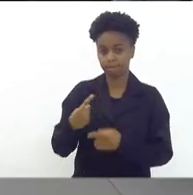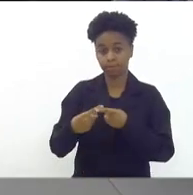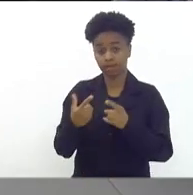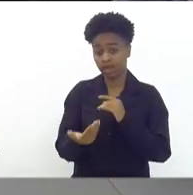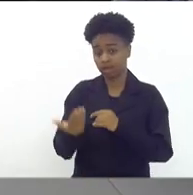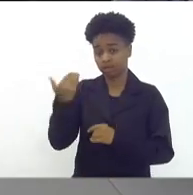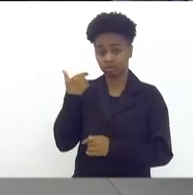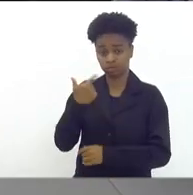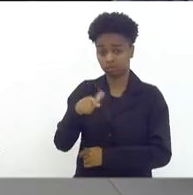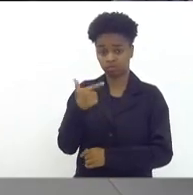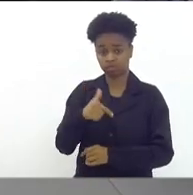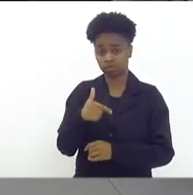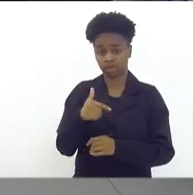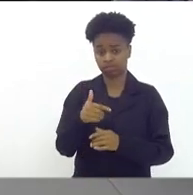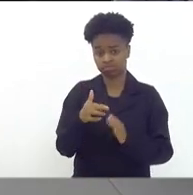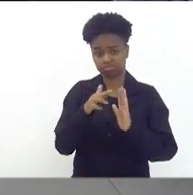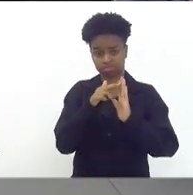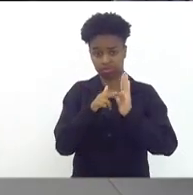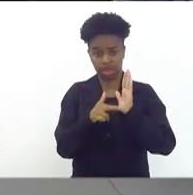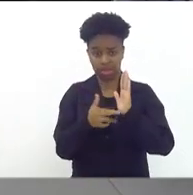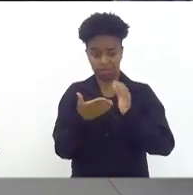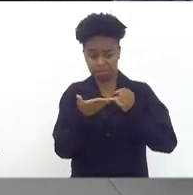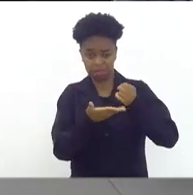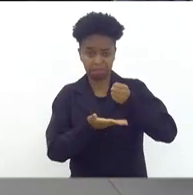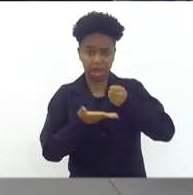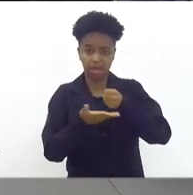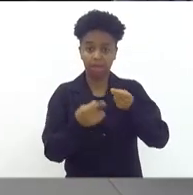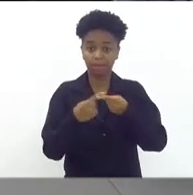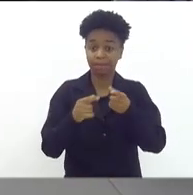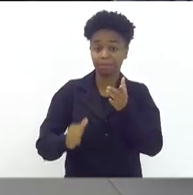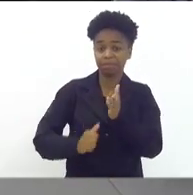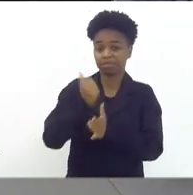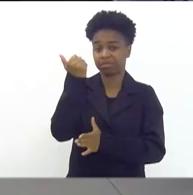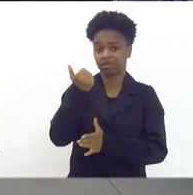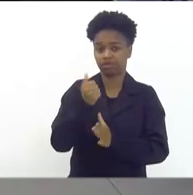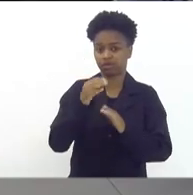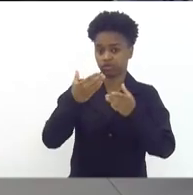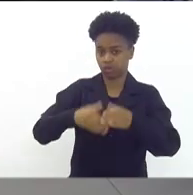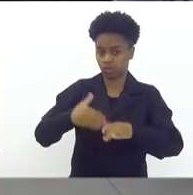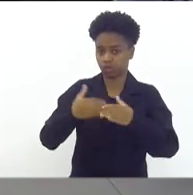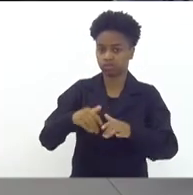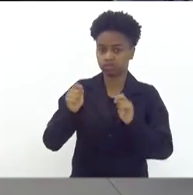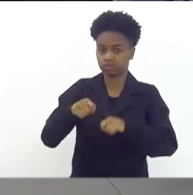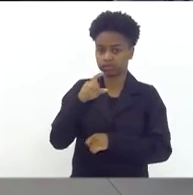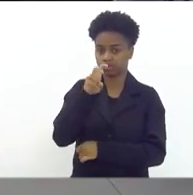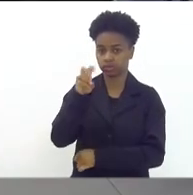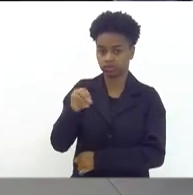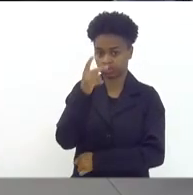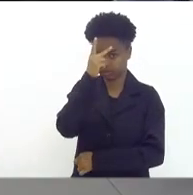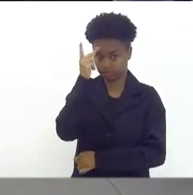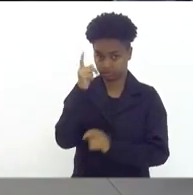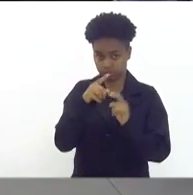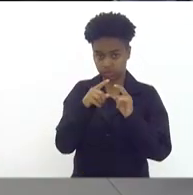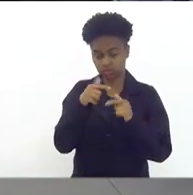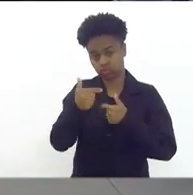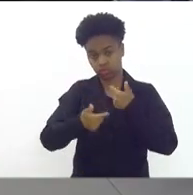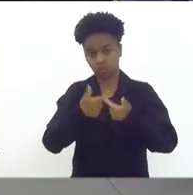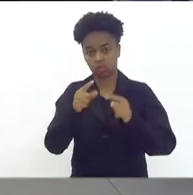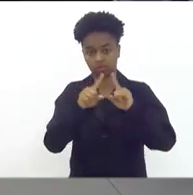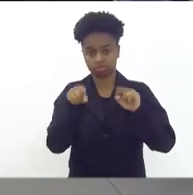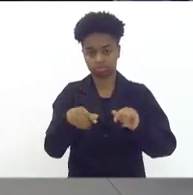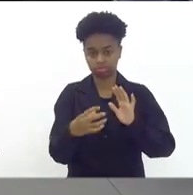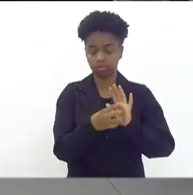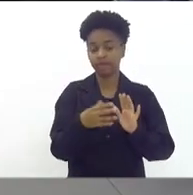um parâmetro foi o primeiro concurso público da agência reguladora para 50 servidores isso vai melhorar muito